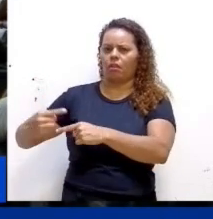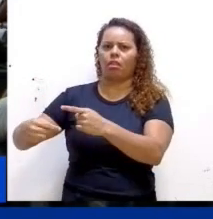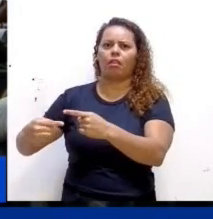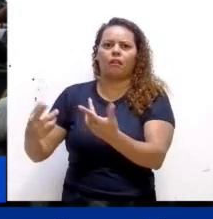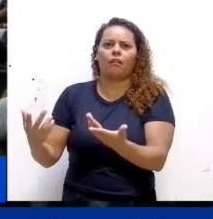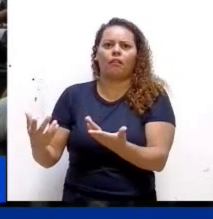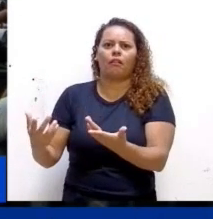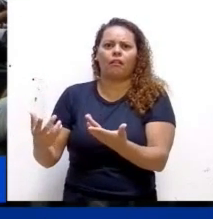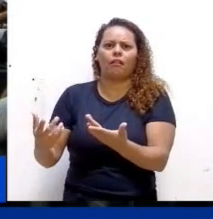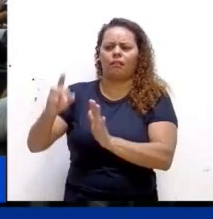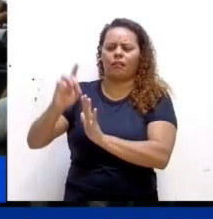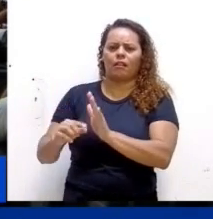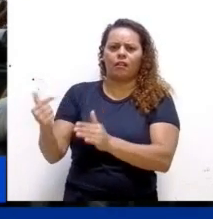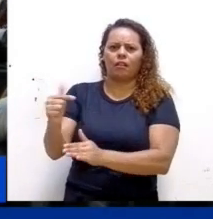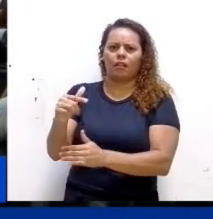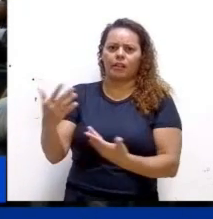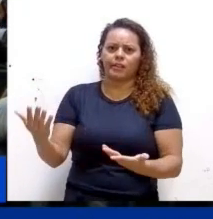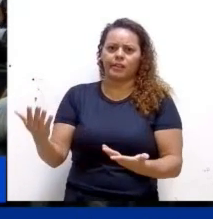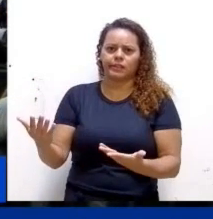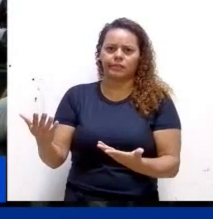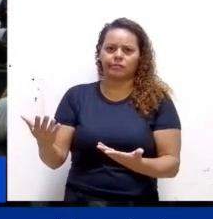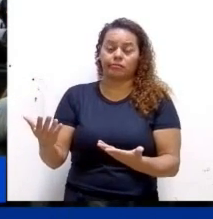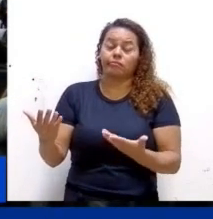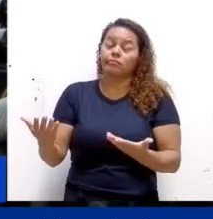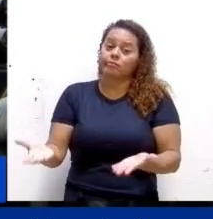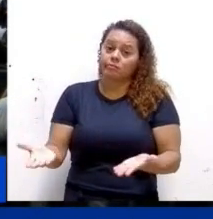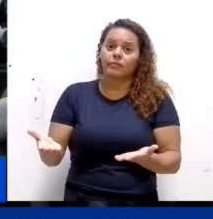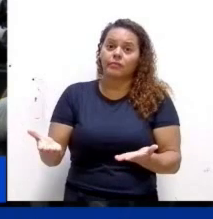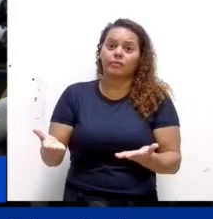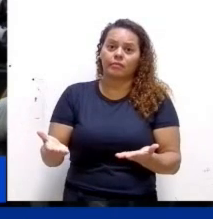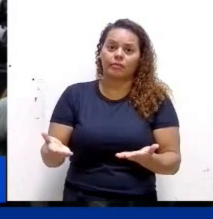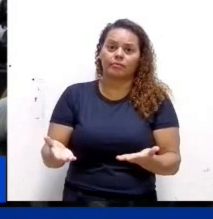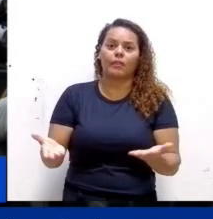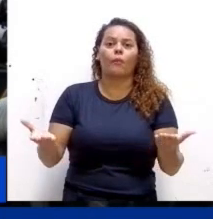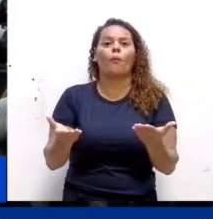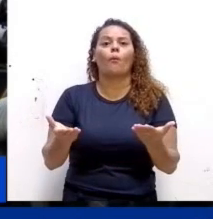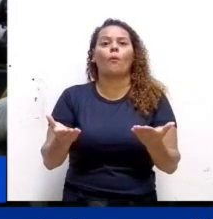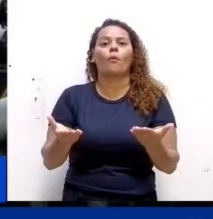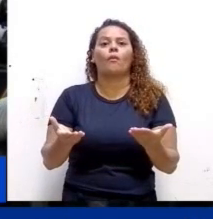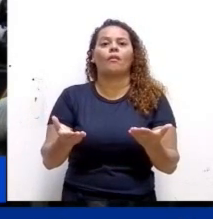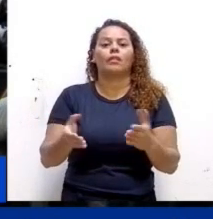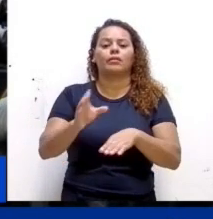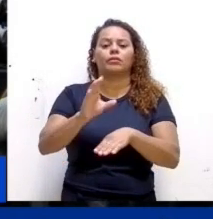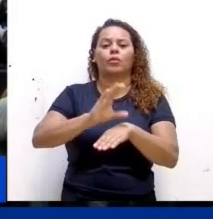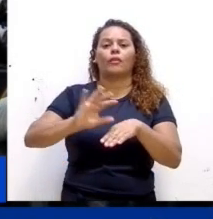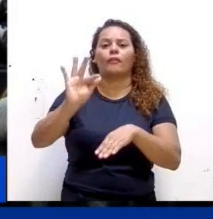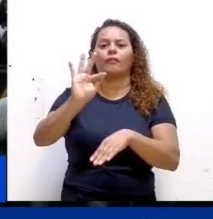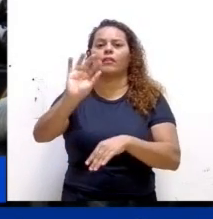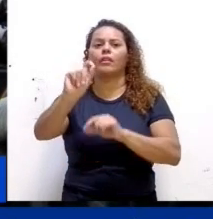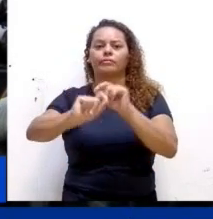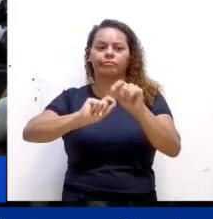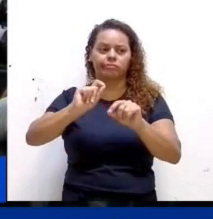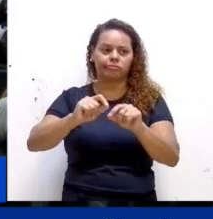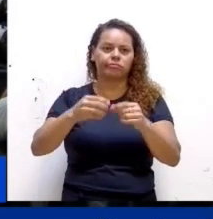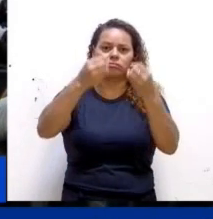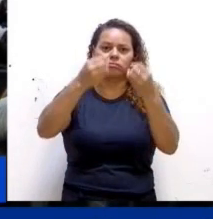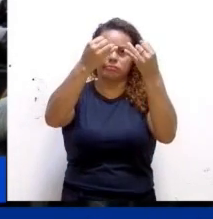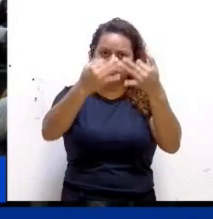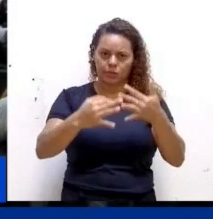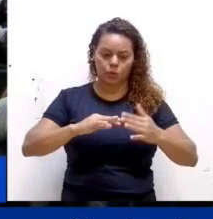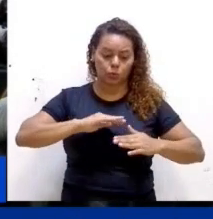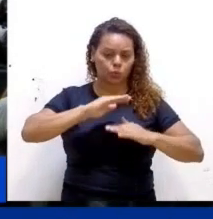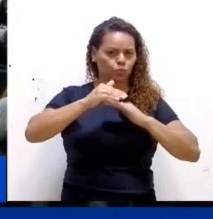isso. A nossa Constituição Federal veio e disse: toda